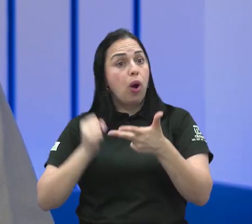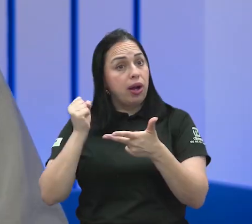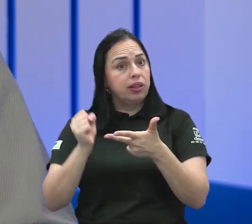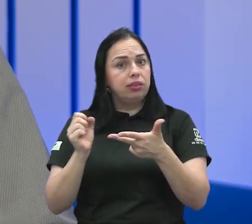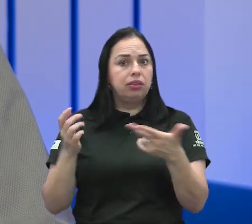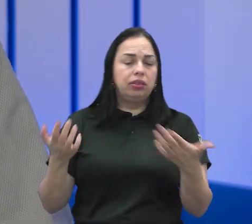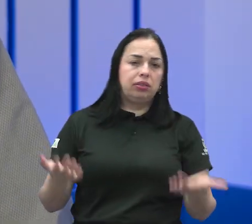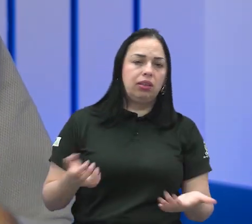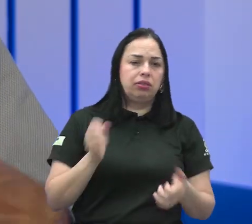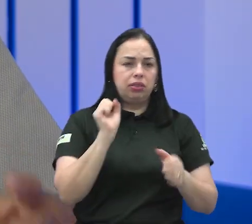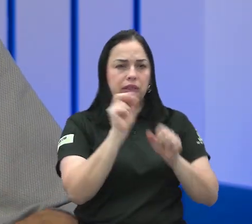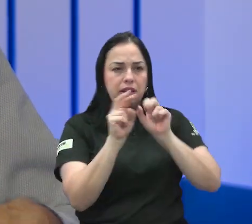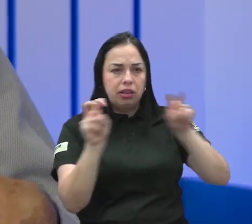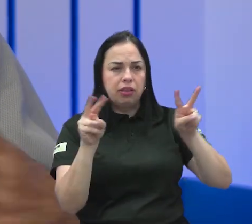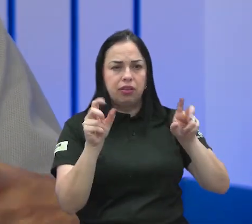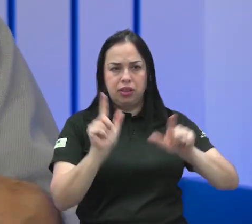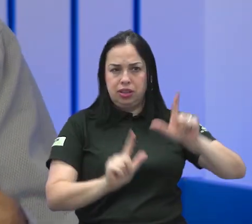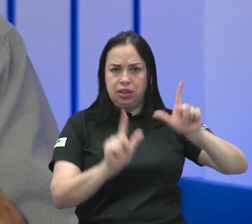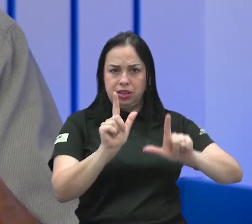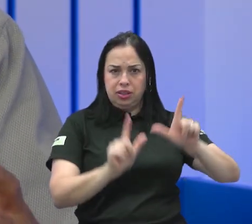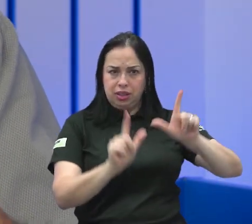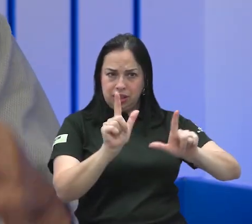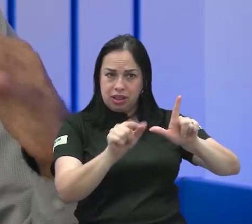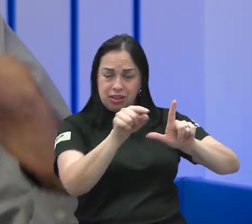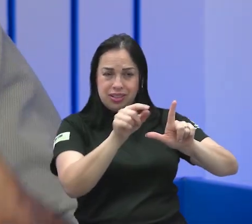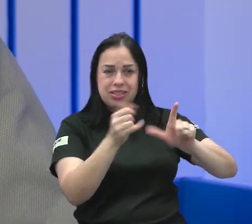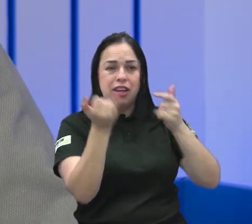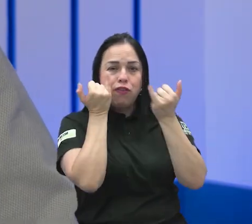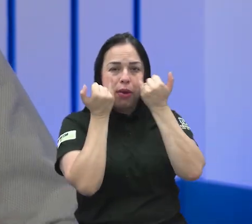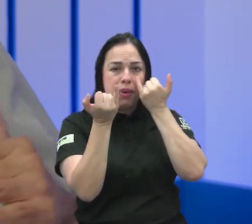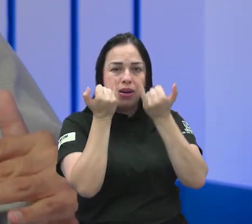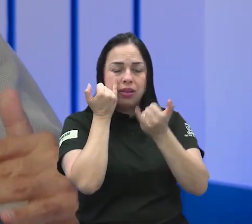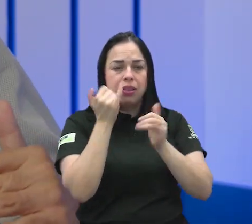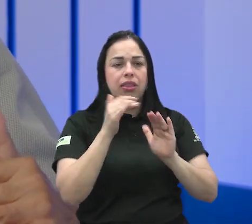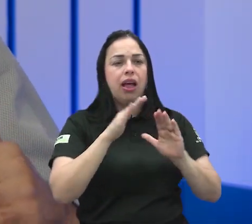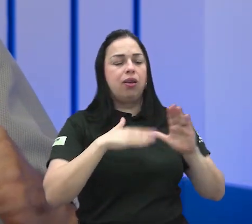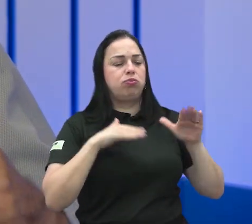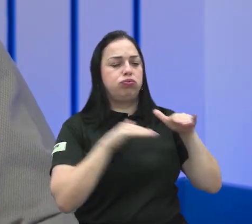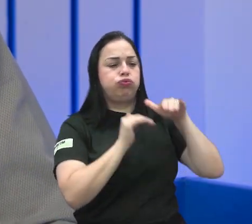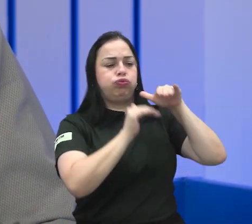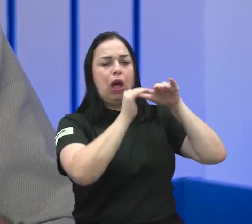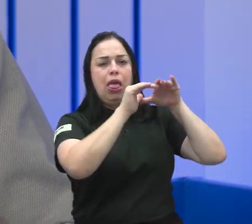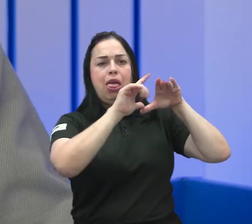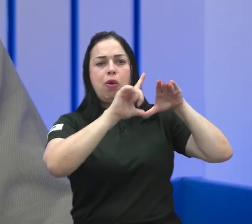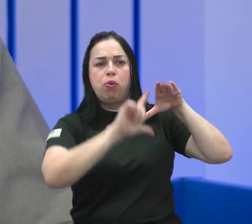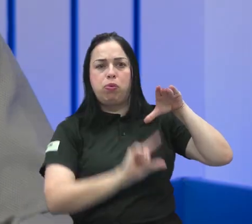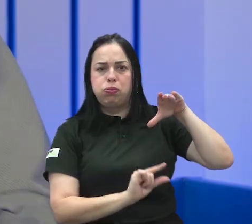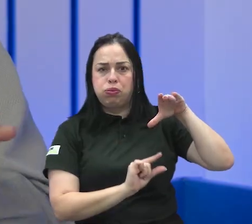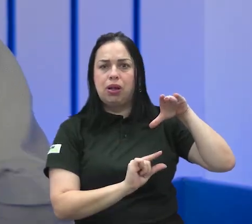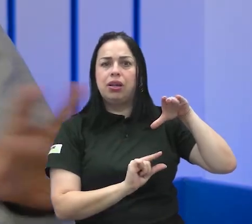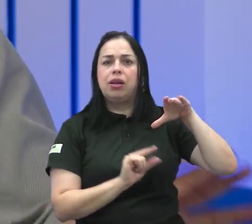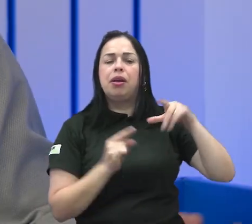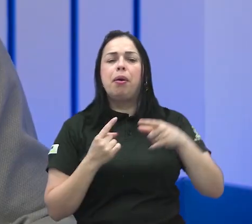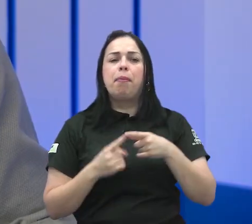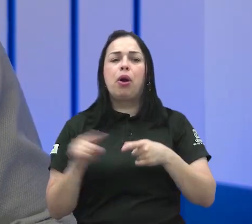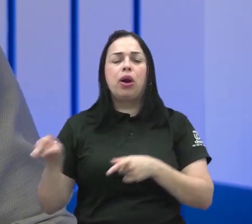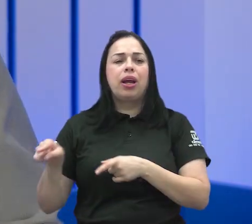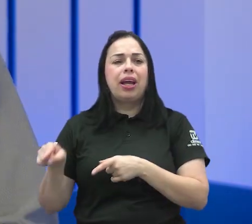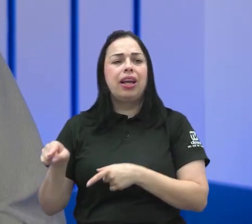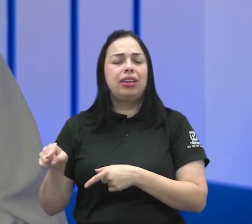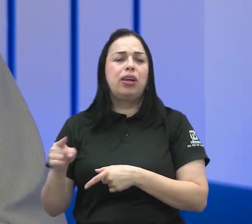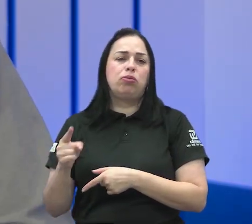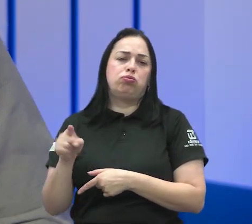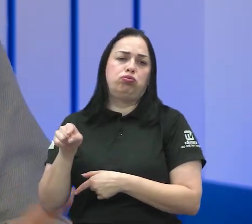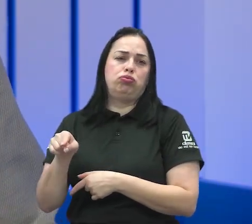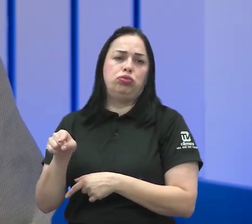ano. Então, quando a gente ouve aí na televisão que os estoques estão baixos, é porque provavelmente o número de plaquetas do estoque está muito baixo, porque